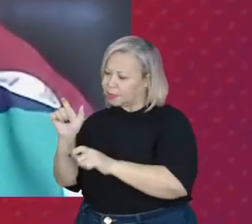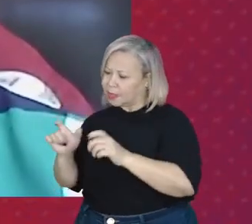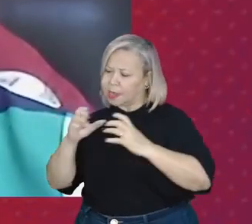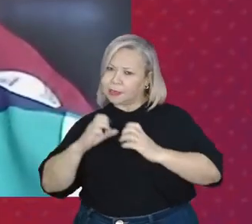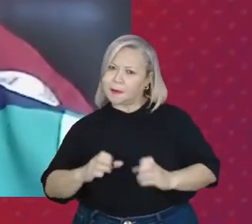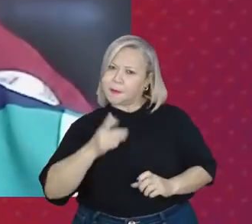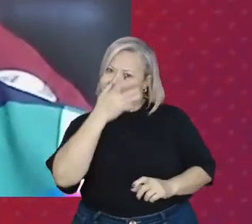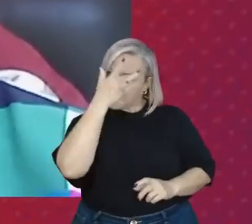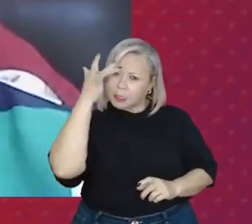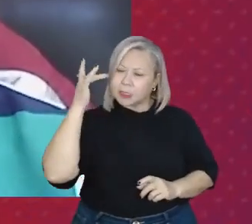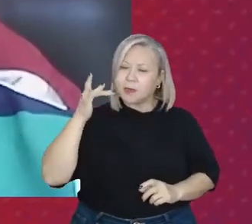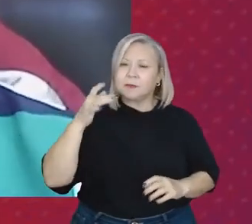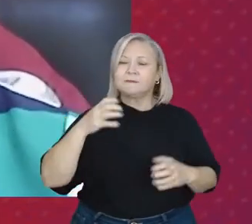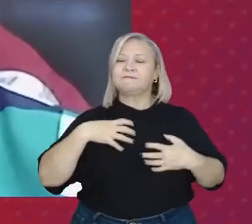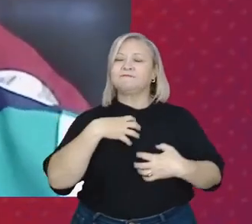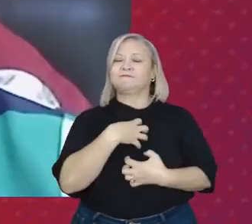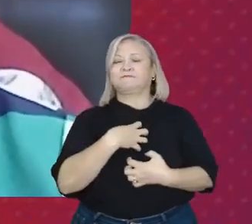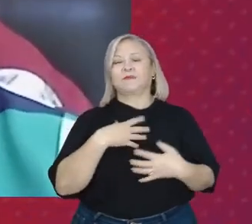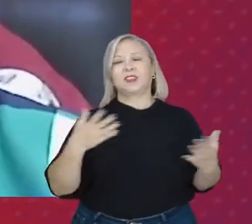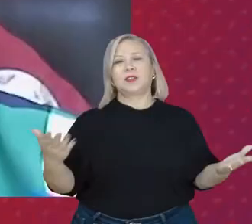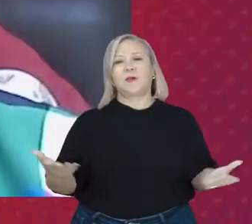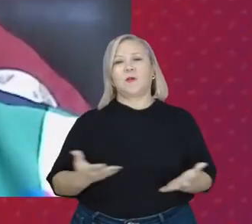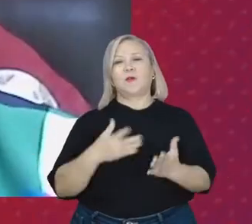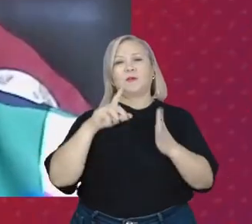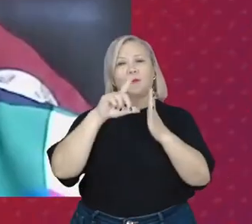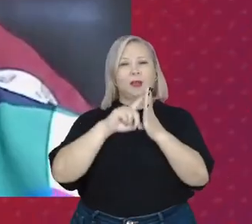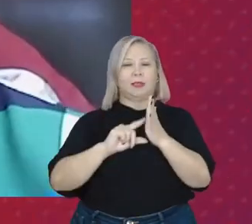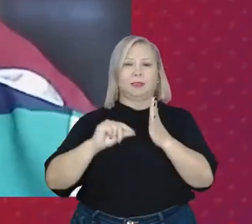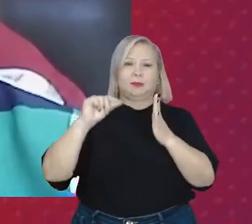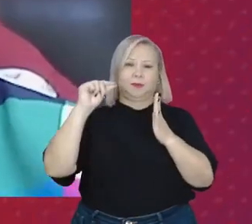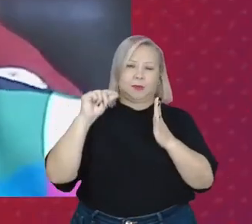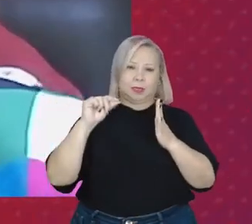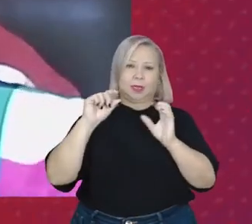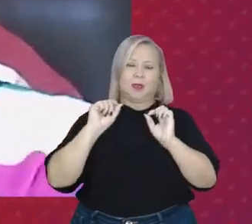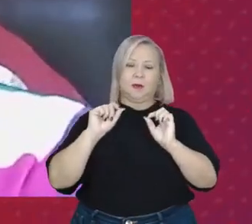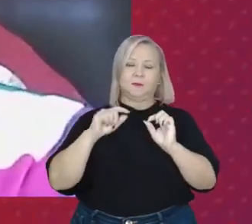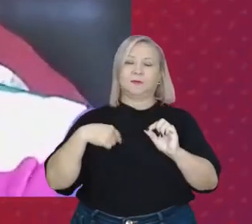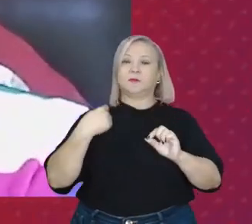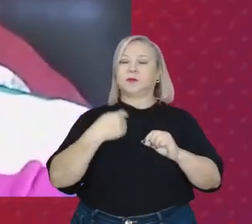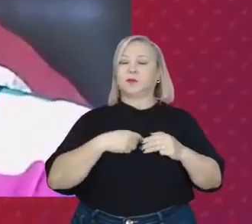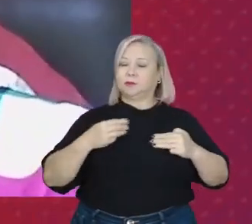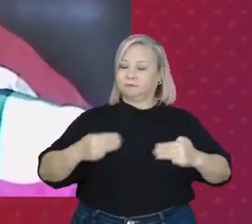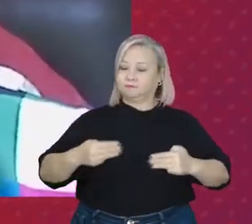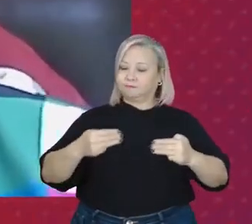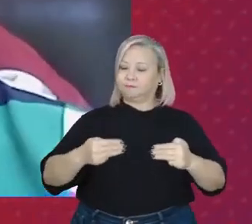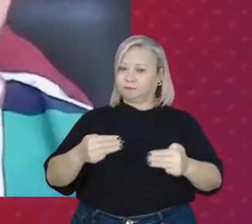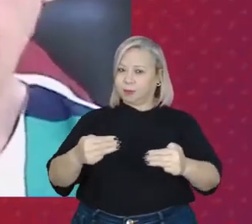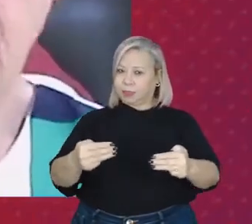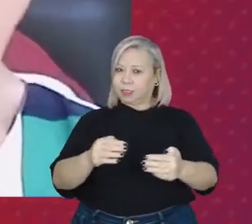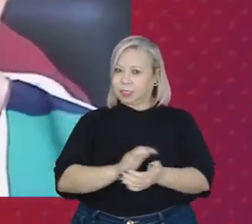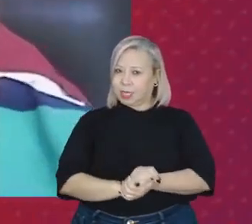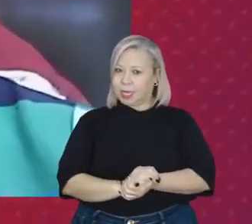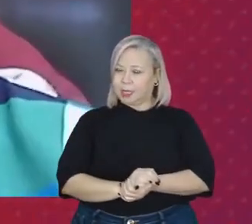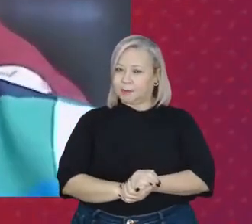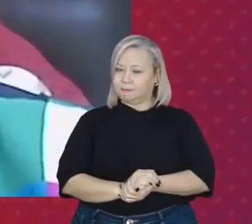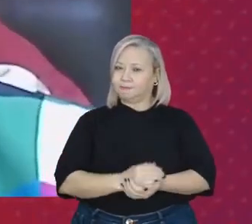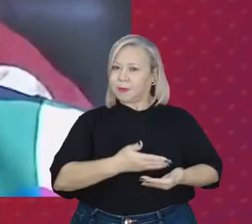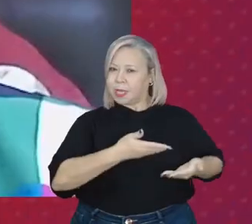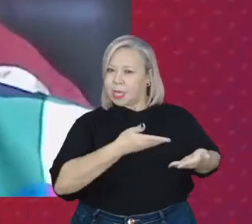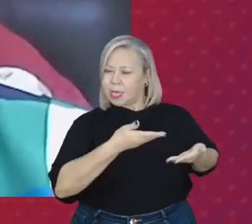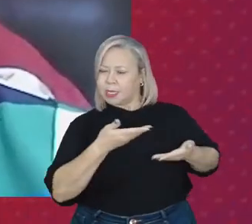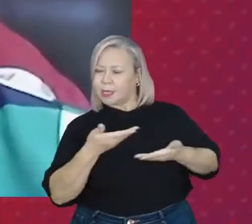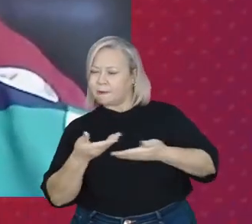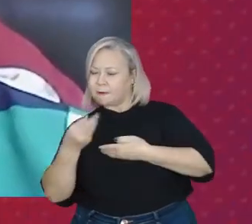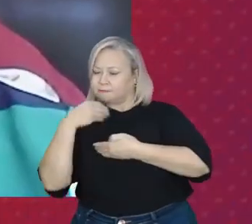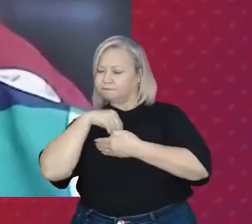sentir hoje no Palácio do Planalto, nos ministérios, carregando dentro de